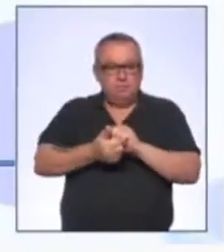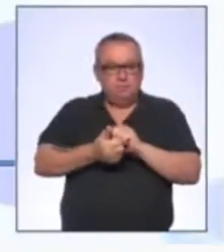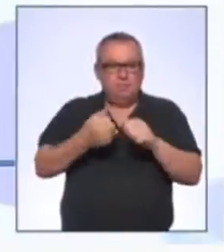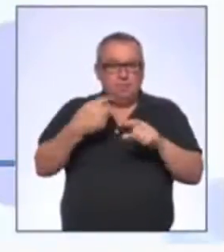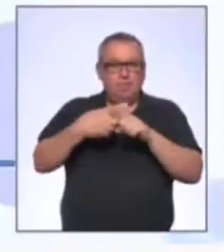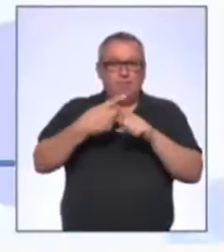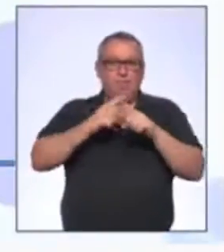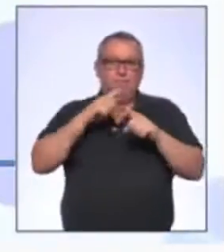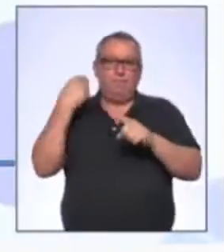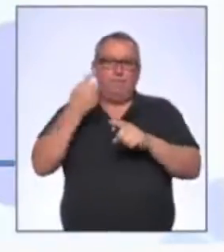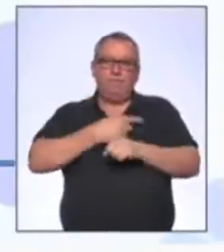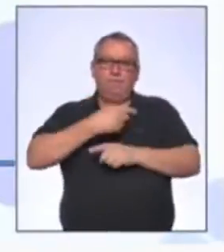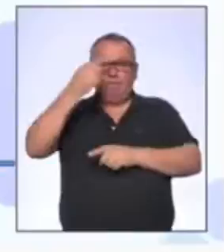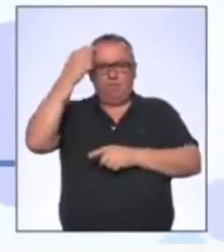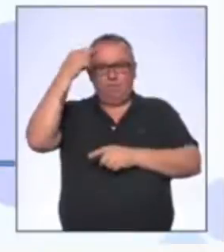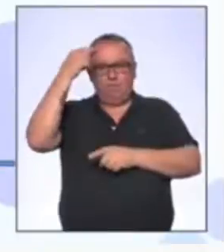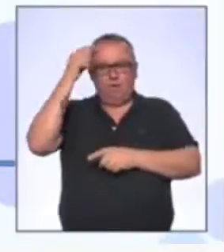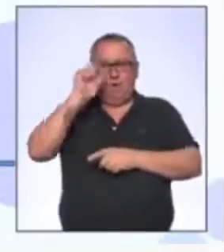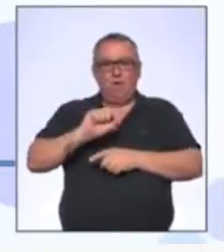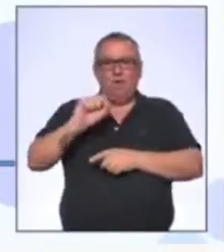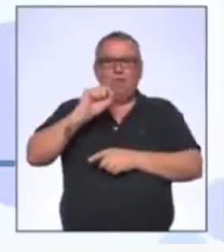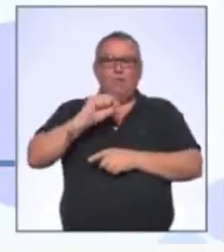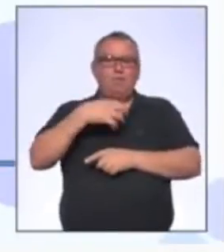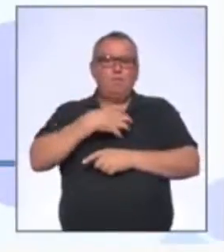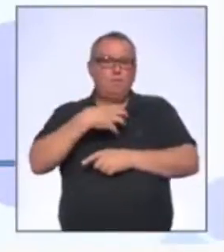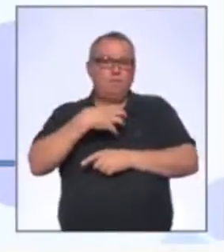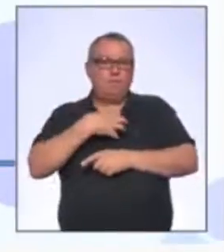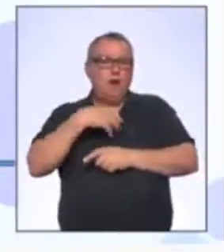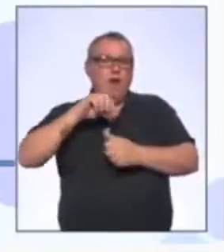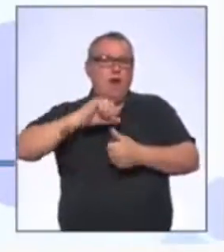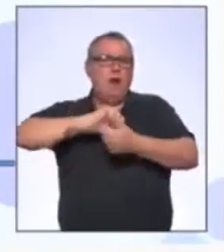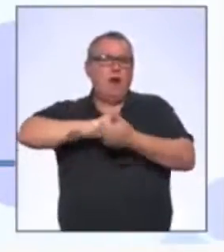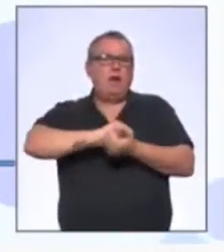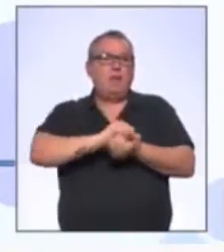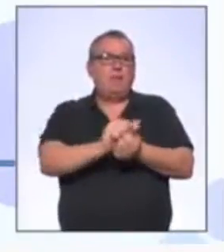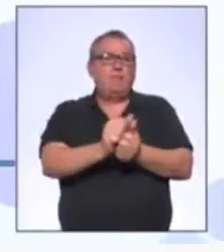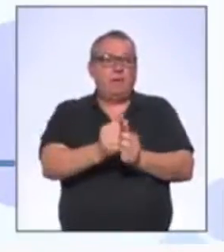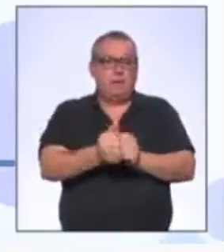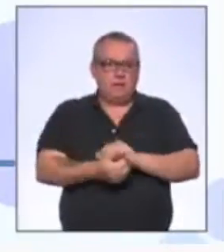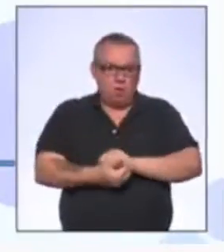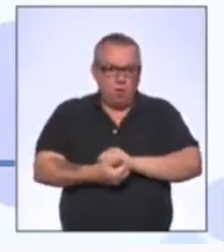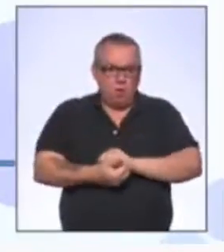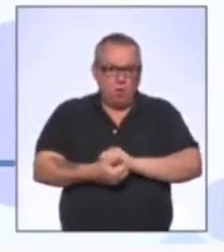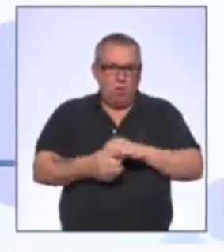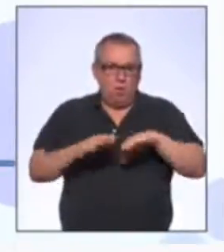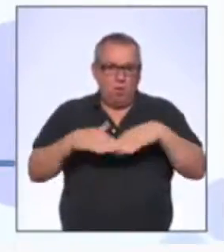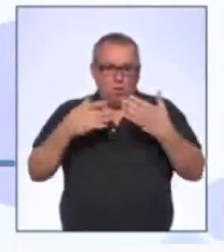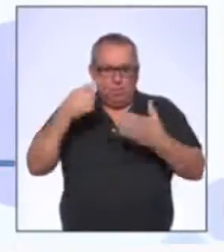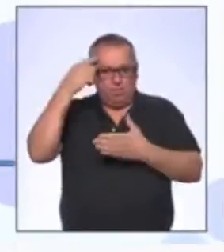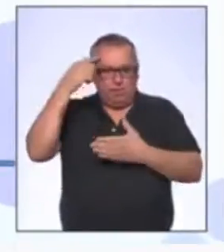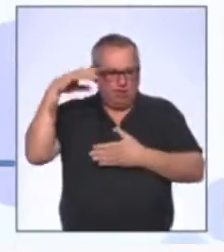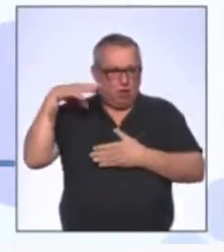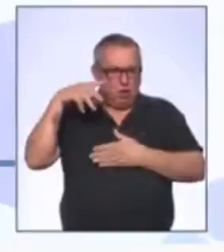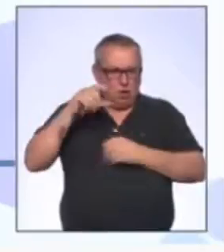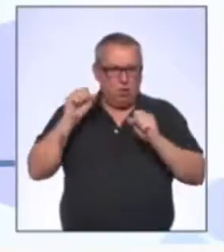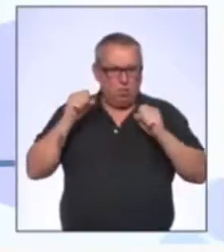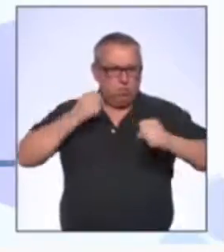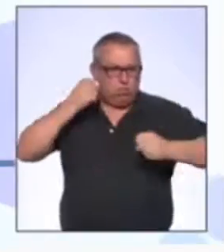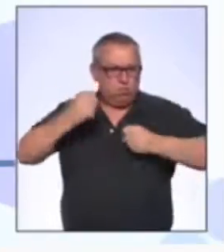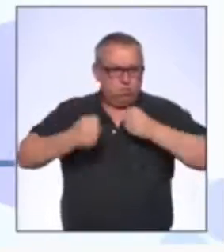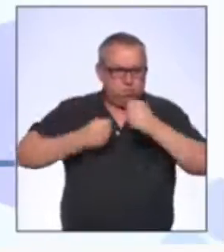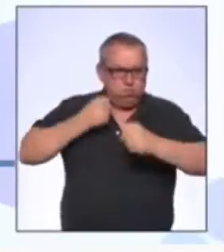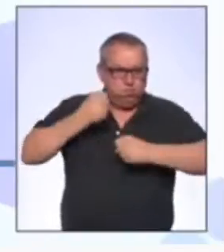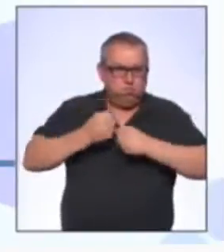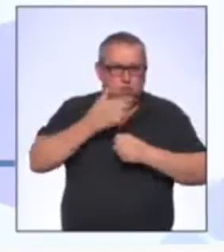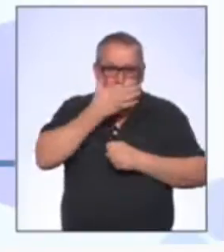porque nós vamos pensar no aspecto de adaptação então quando a gente pensa que todo mundo pode correr nós